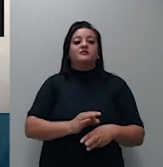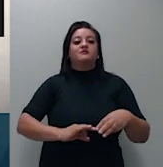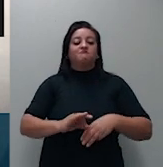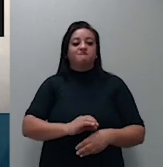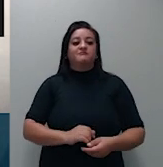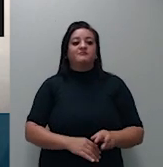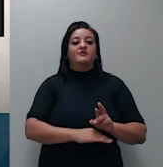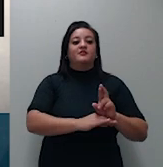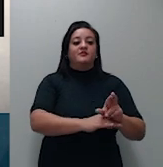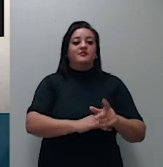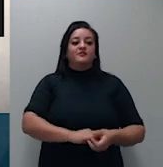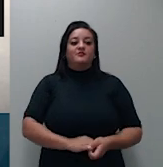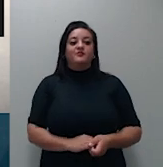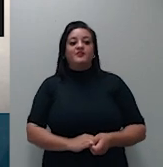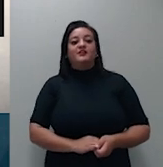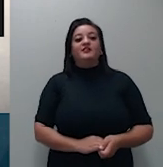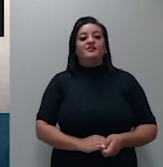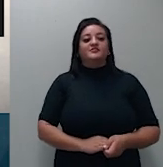coloca